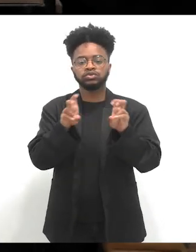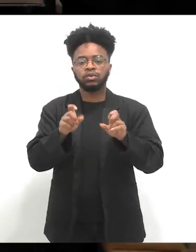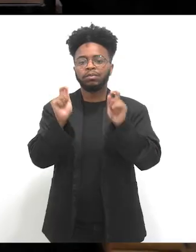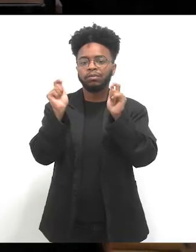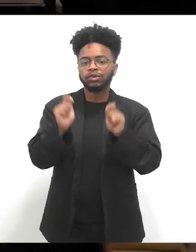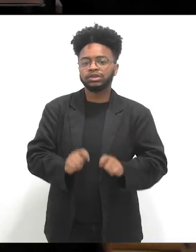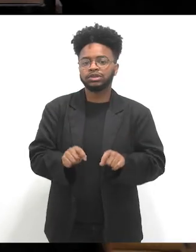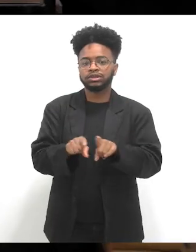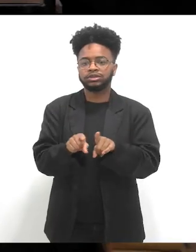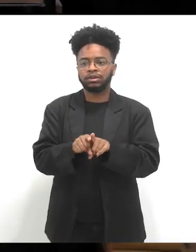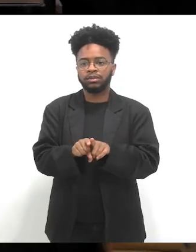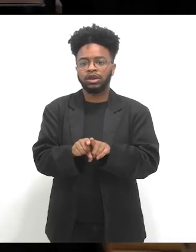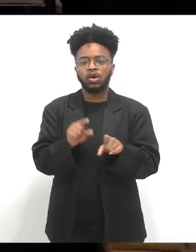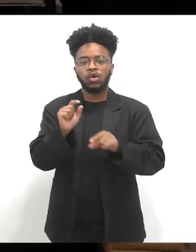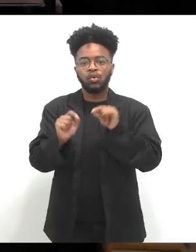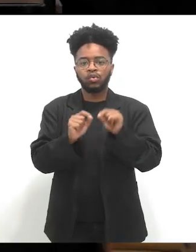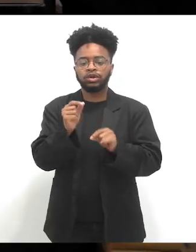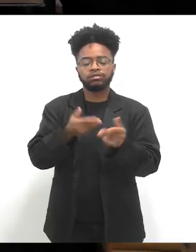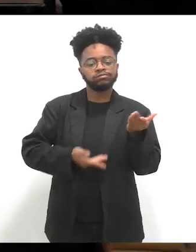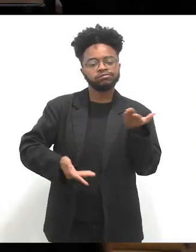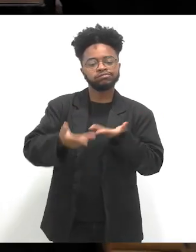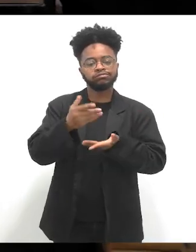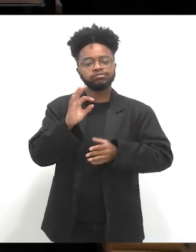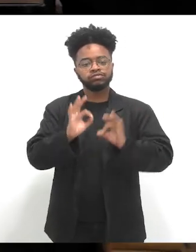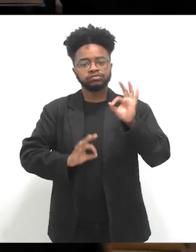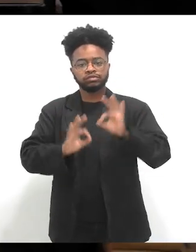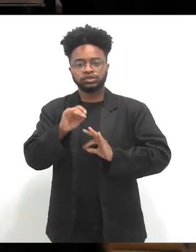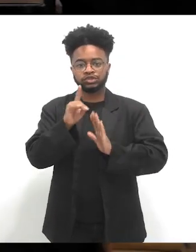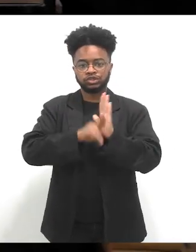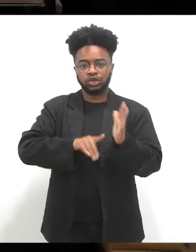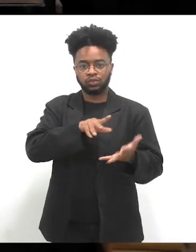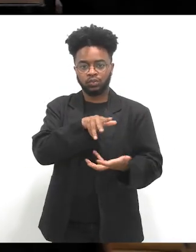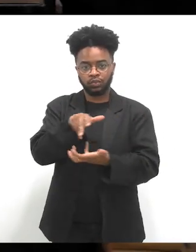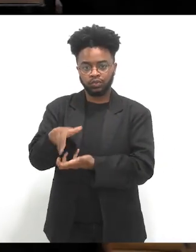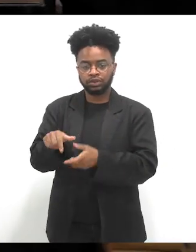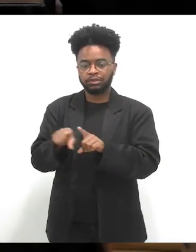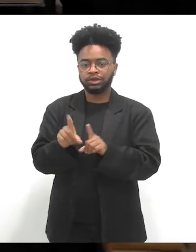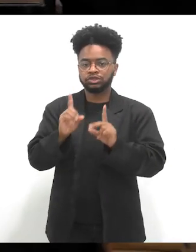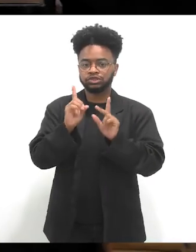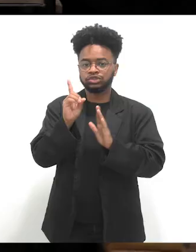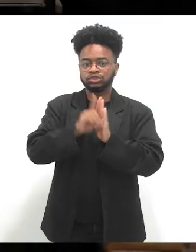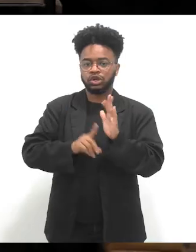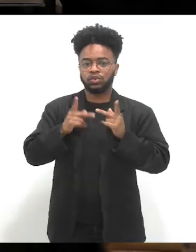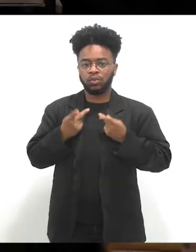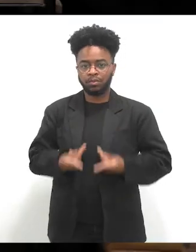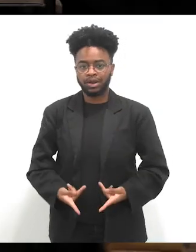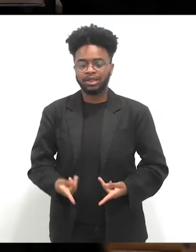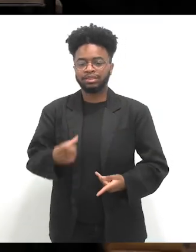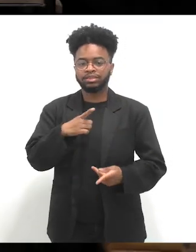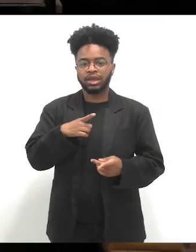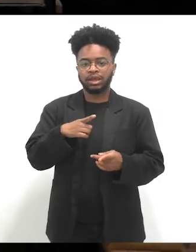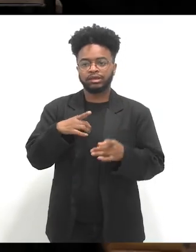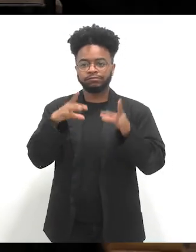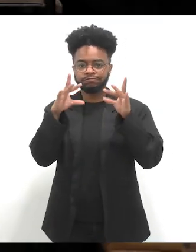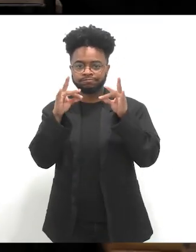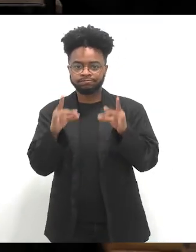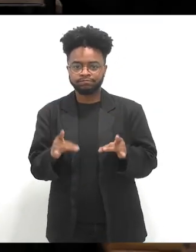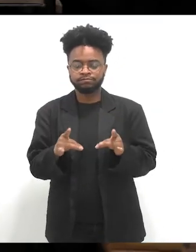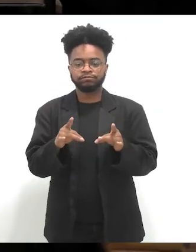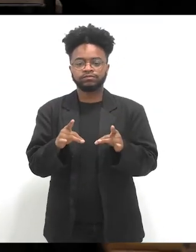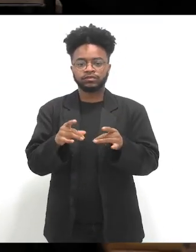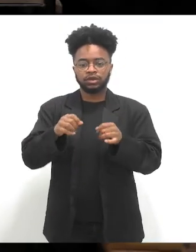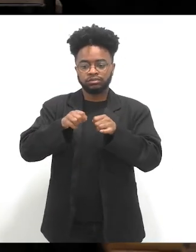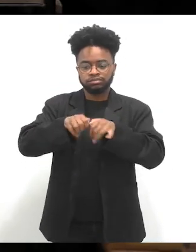dessa potencialidade e todo esse arcabouço, essa construção de um direito internacional de direitos humanos que tenha toda